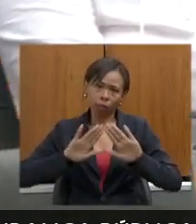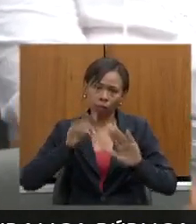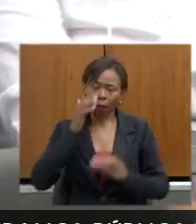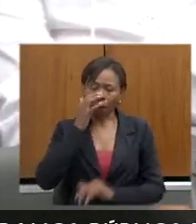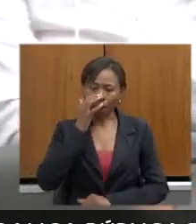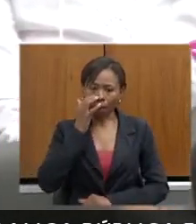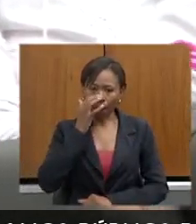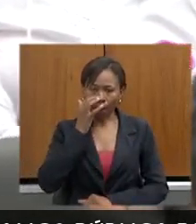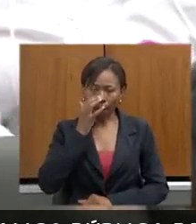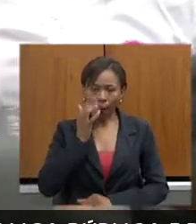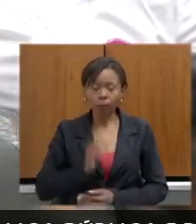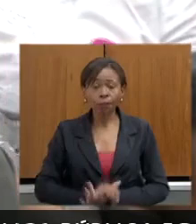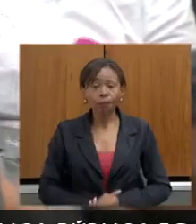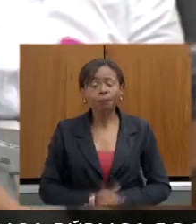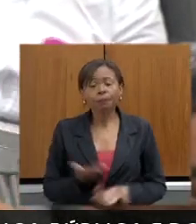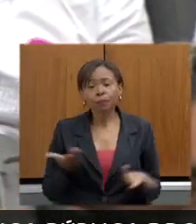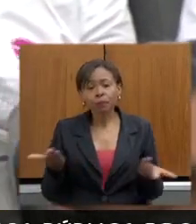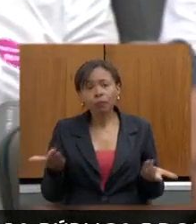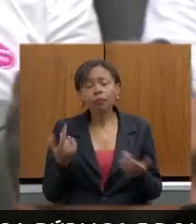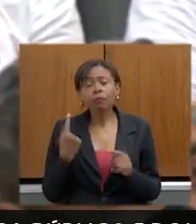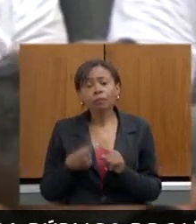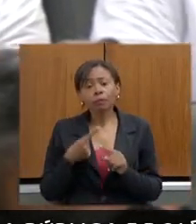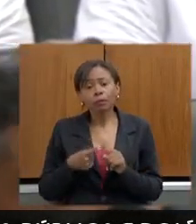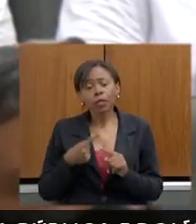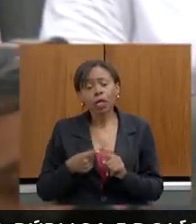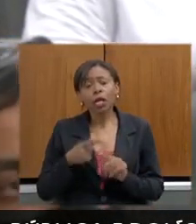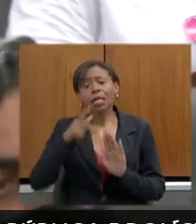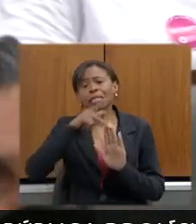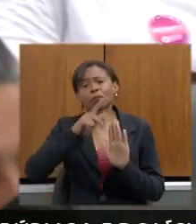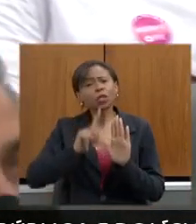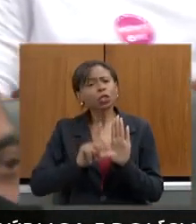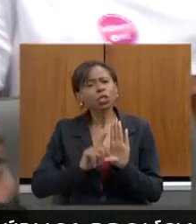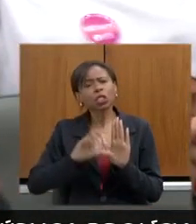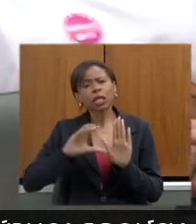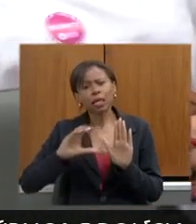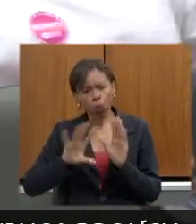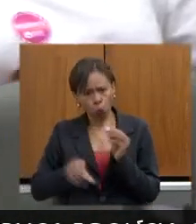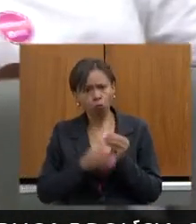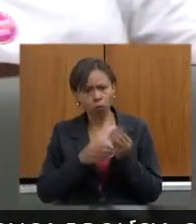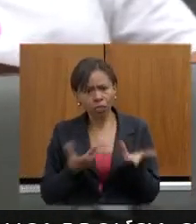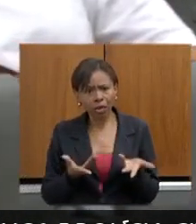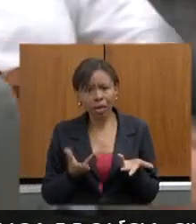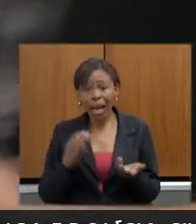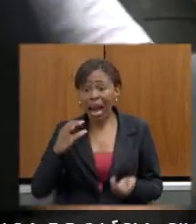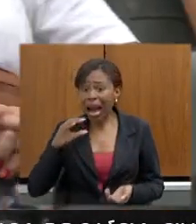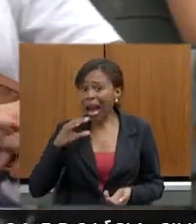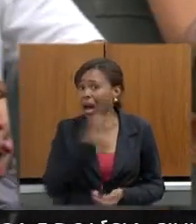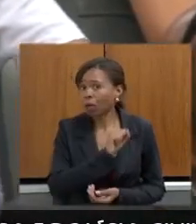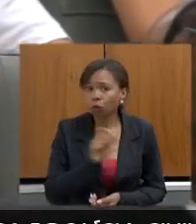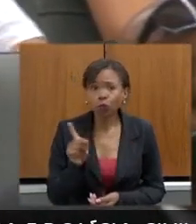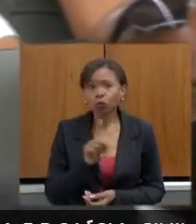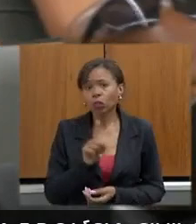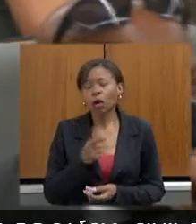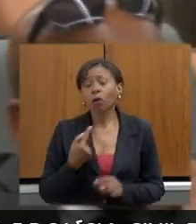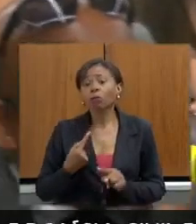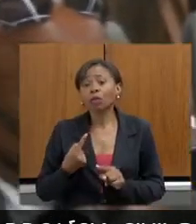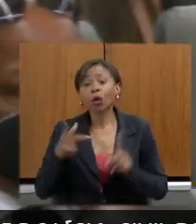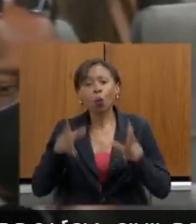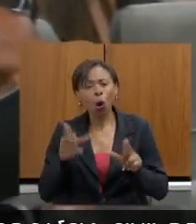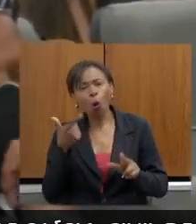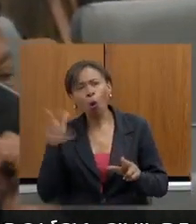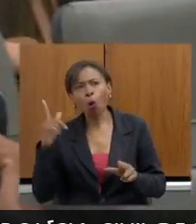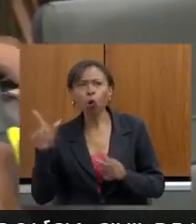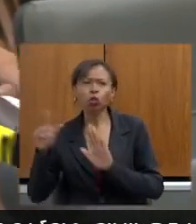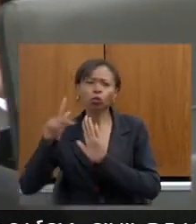Legislativa é o que que esses projetos não tramitaram de uma maneira tão rápida quanto tramitaram os